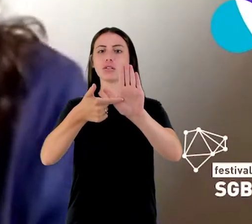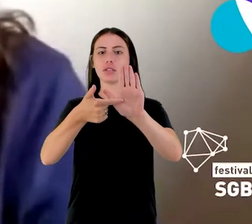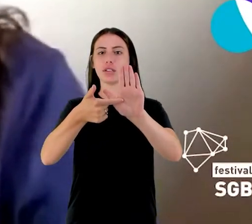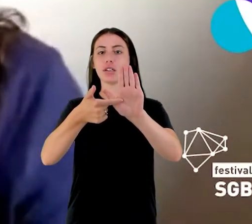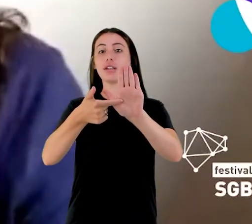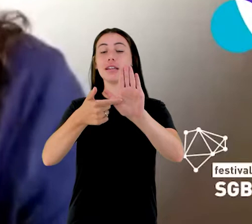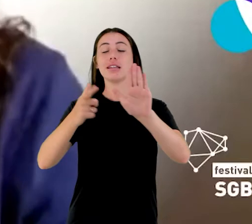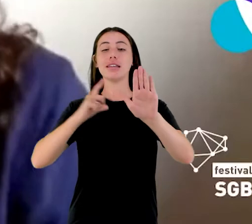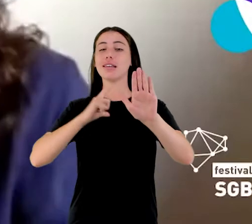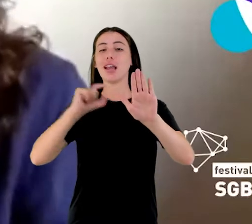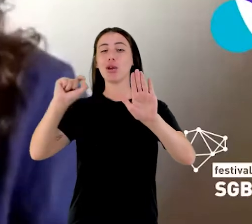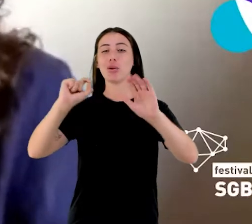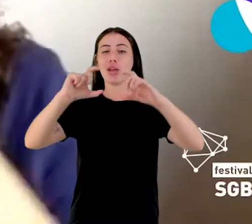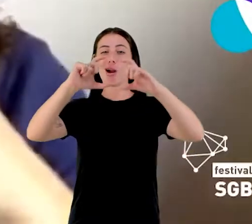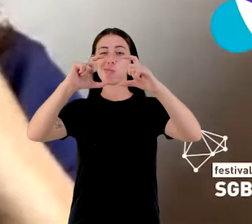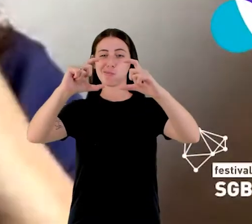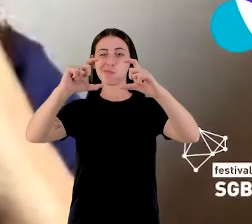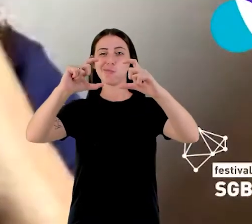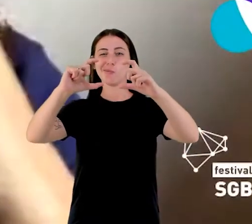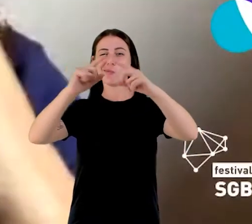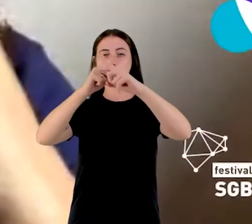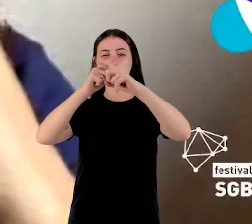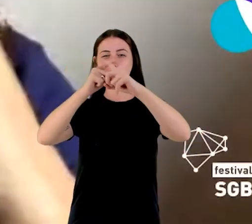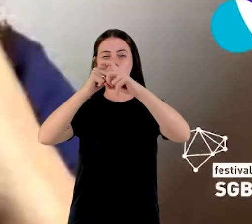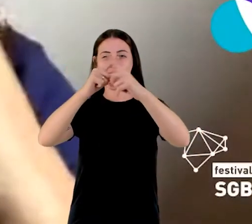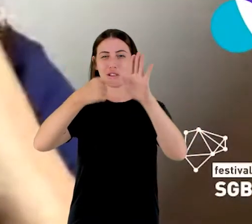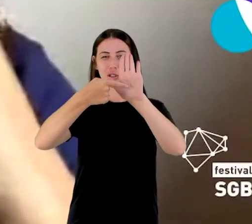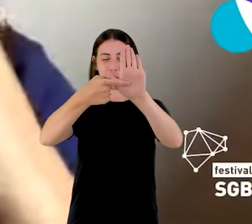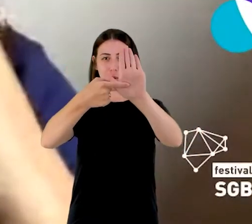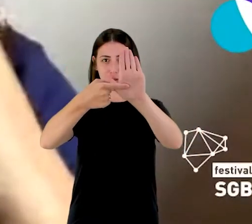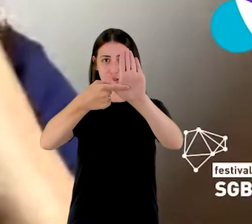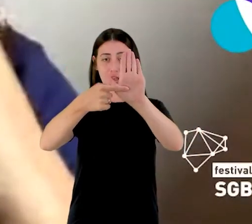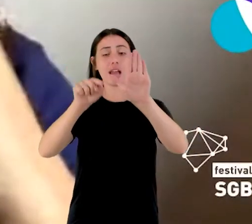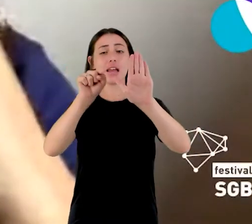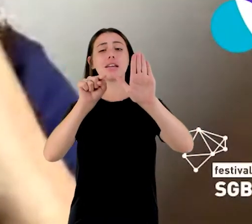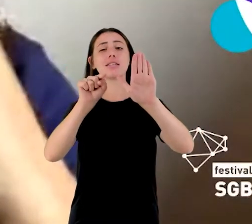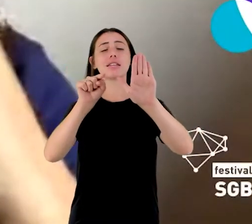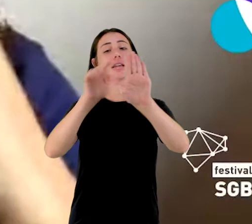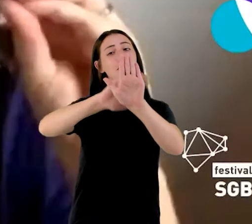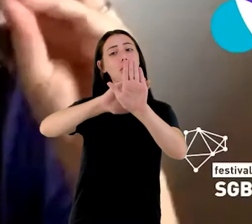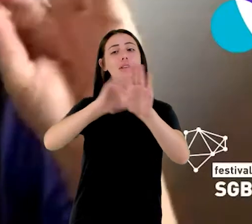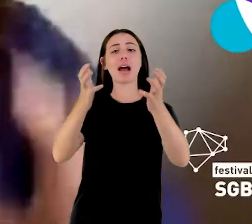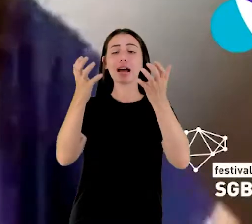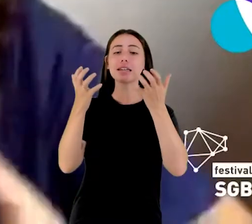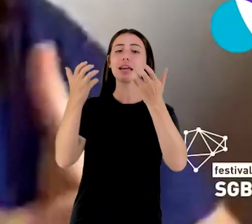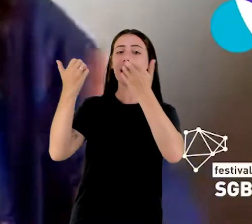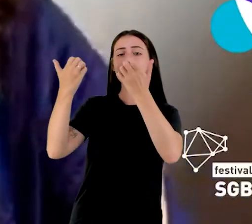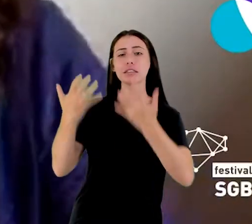públicas e gratuitas. Mas, inicialmente, o filme tem um recorte, porque